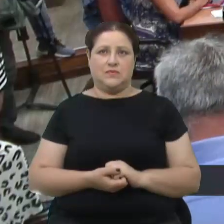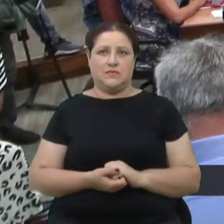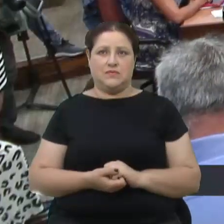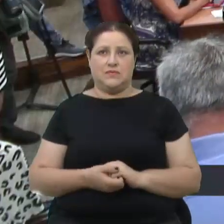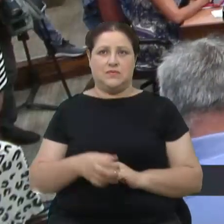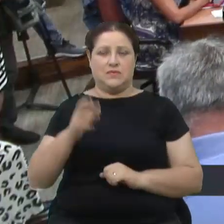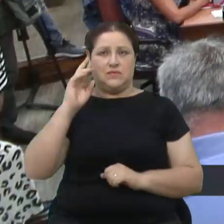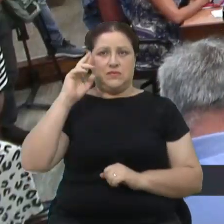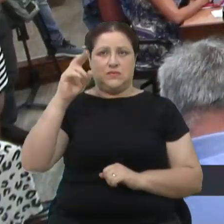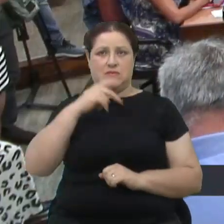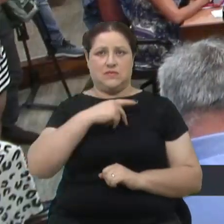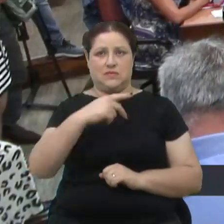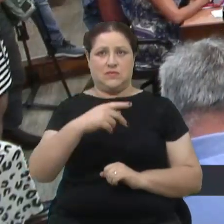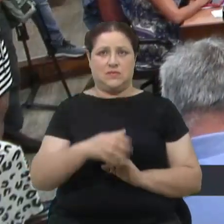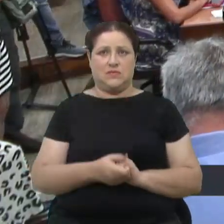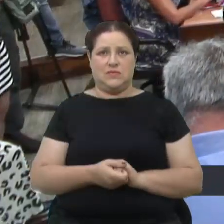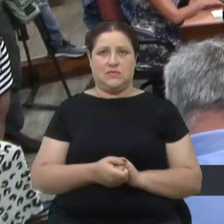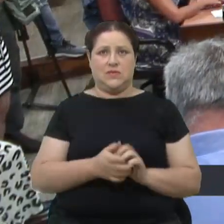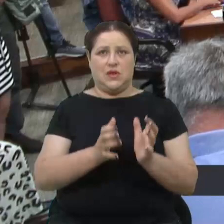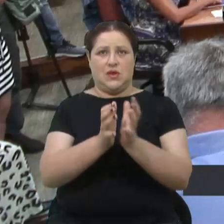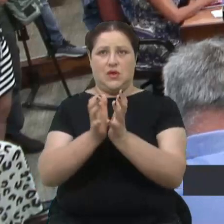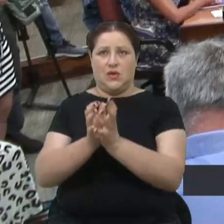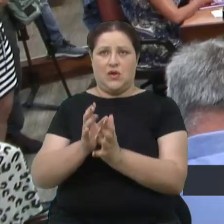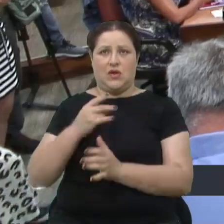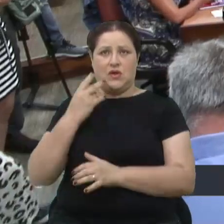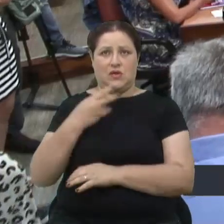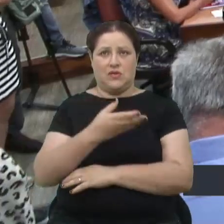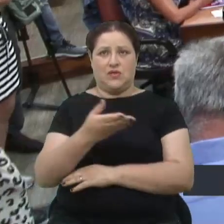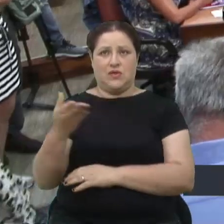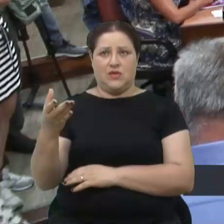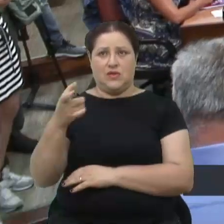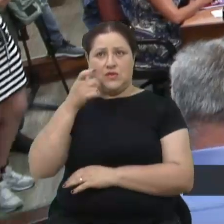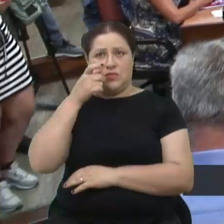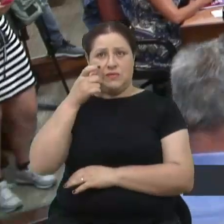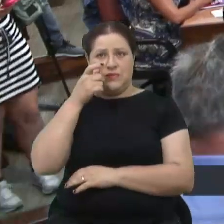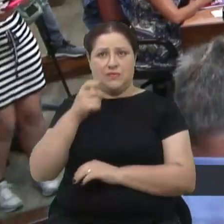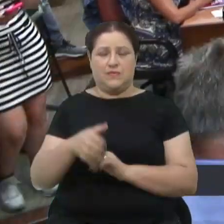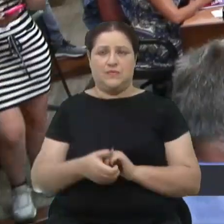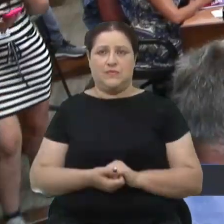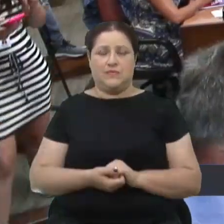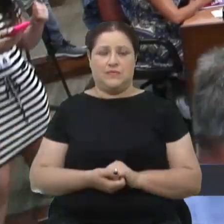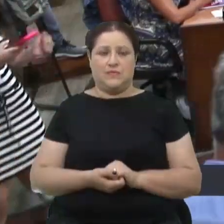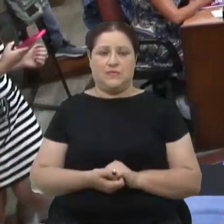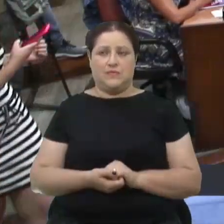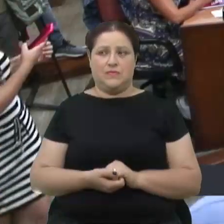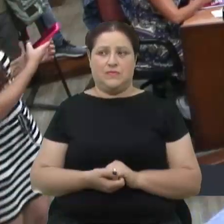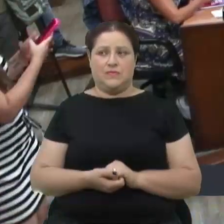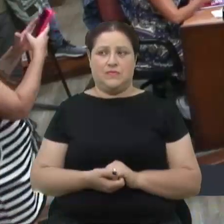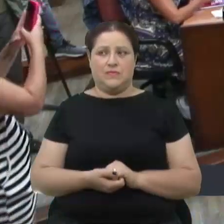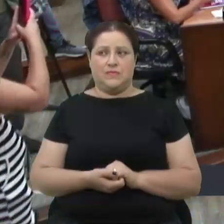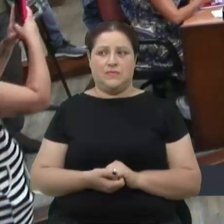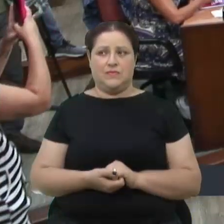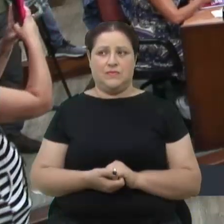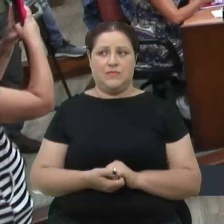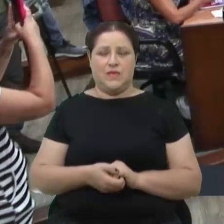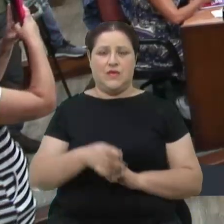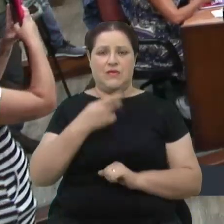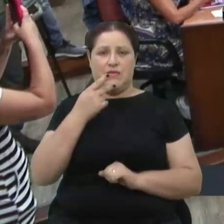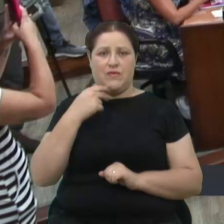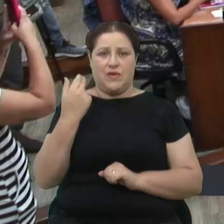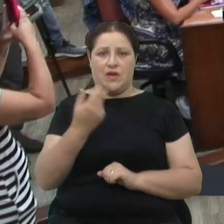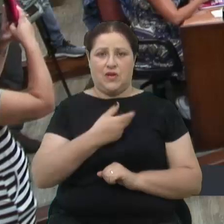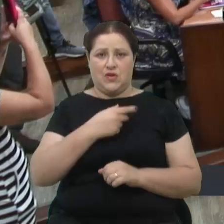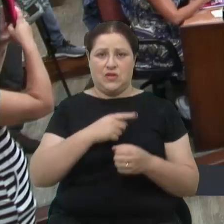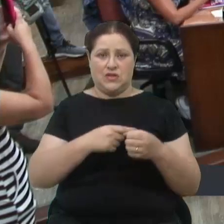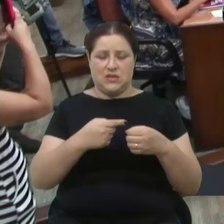senhor presidente nobres colegas vereadores todos que nos assistem dizer que a nossa cidade